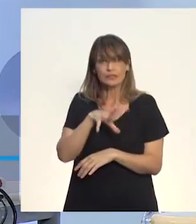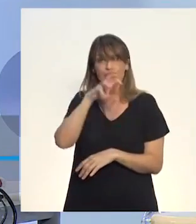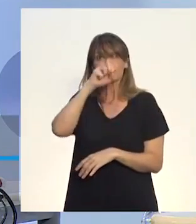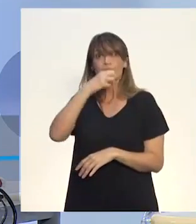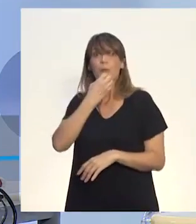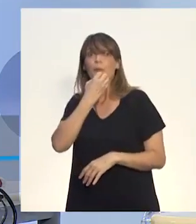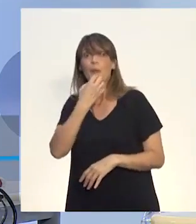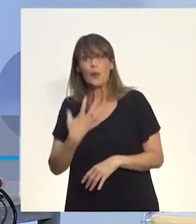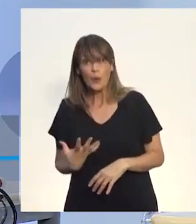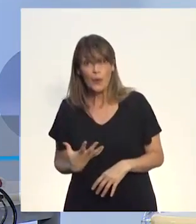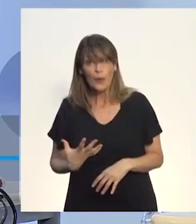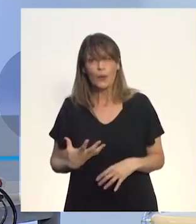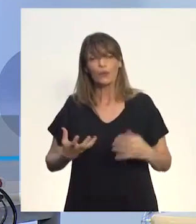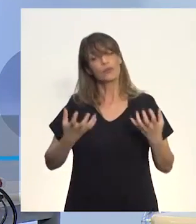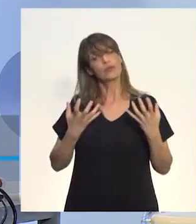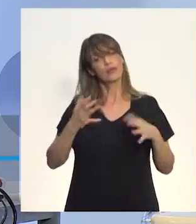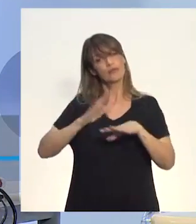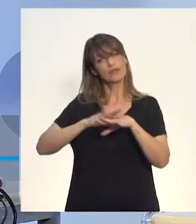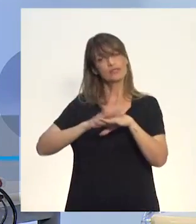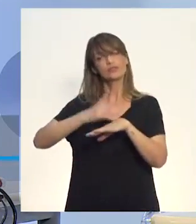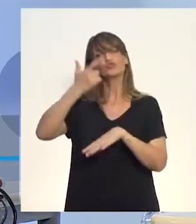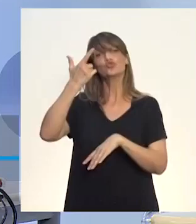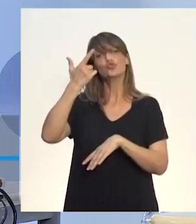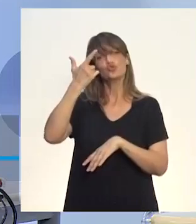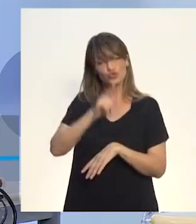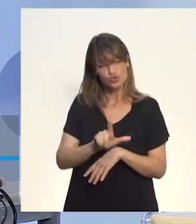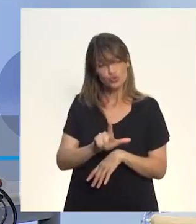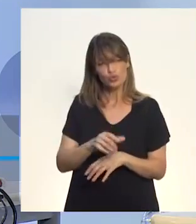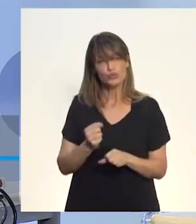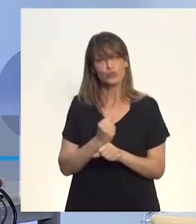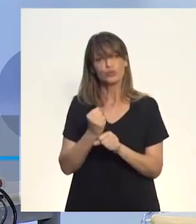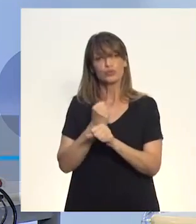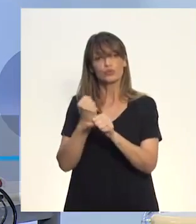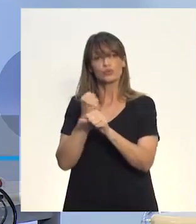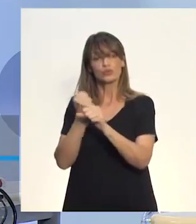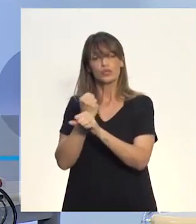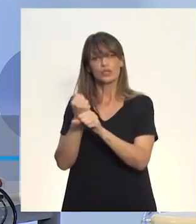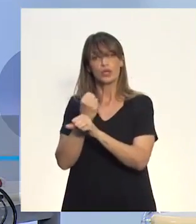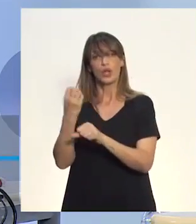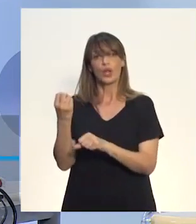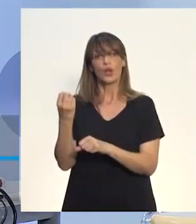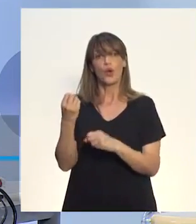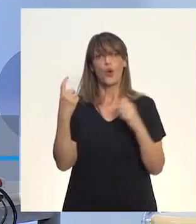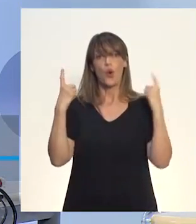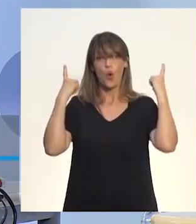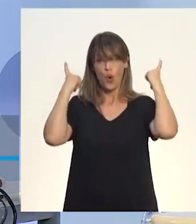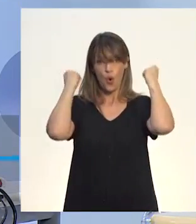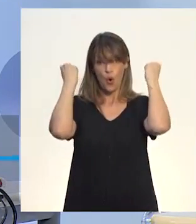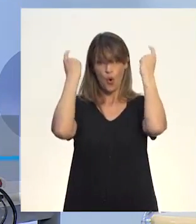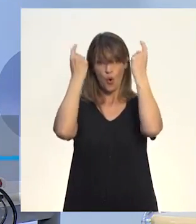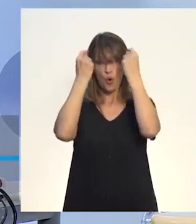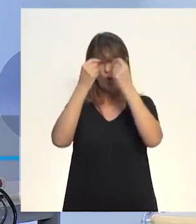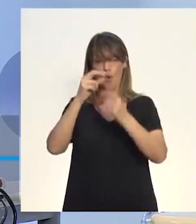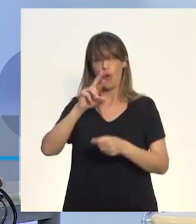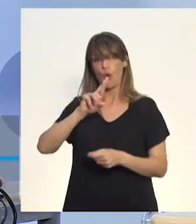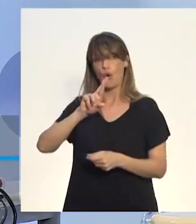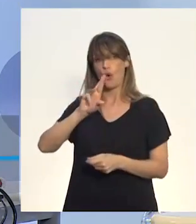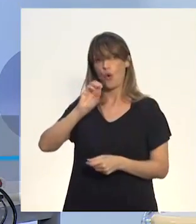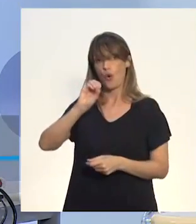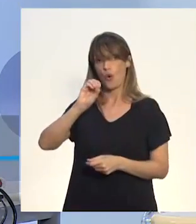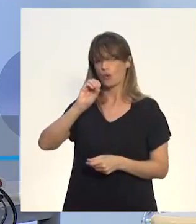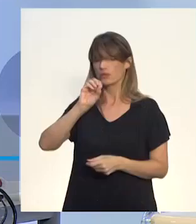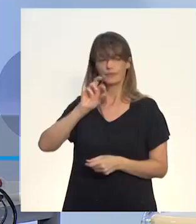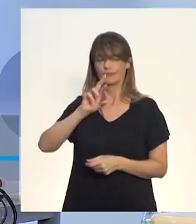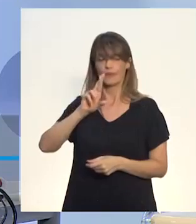Eles querem refazer, construir uma espécie de nova Roma, com todo o esplendor, né, como se